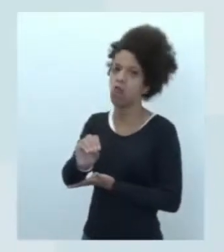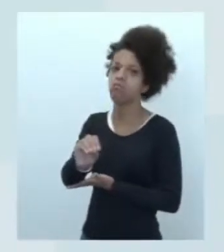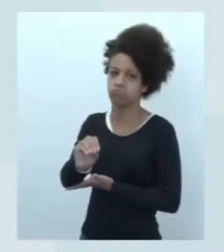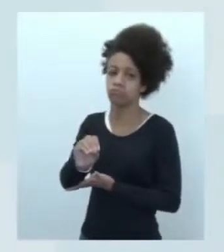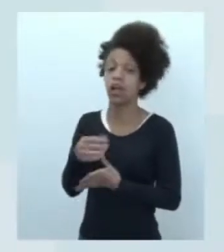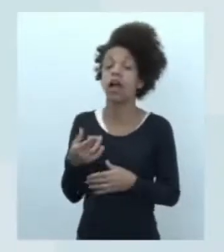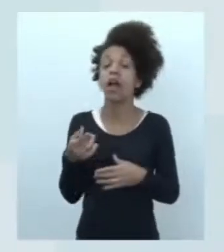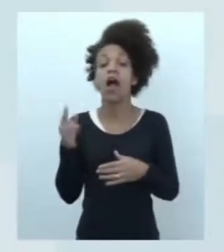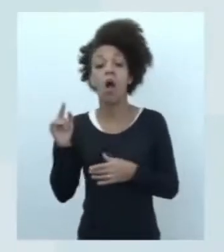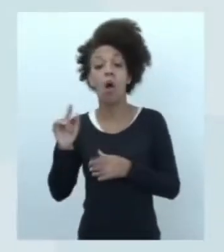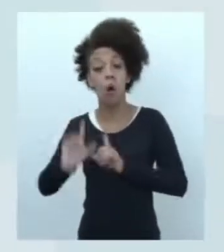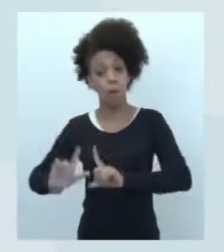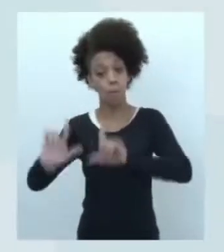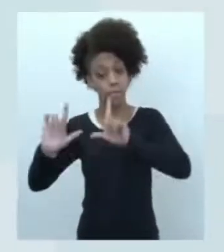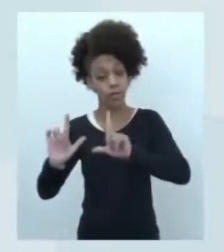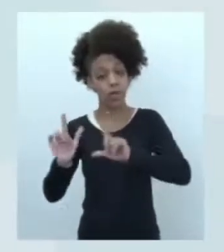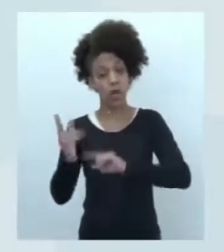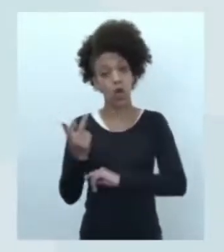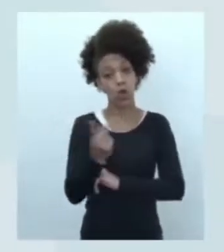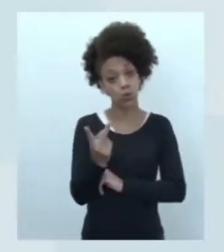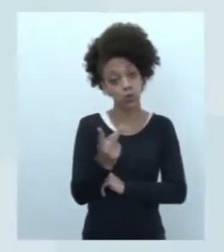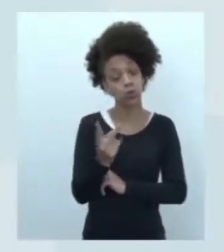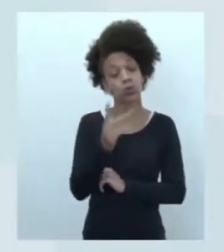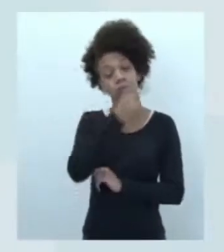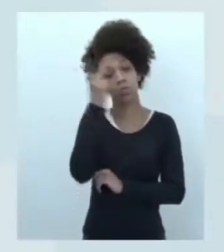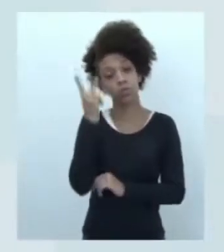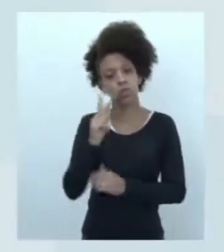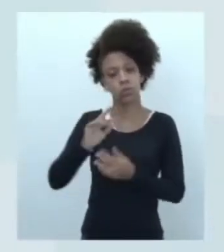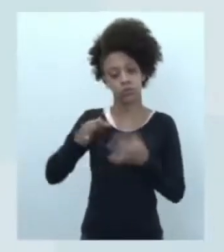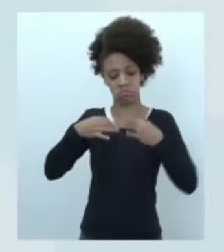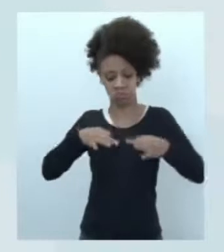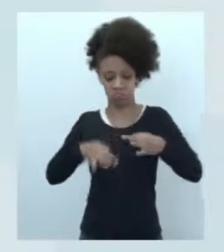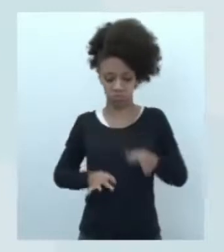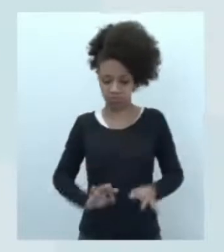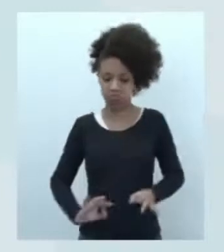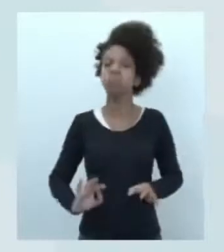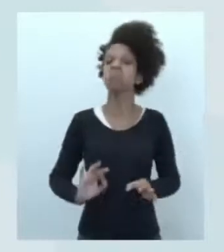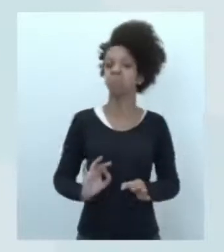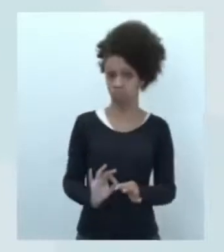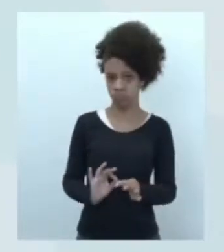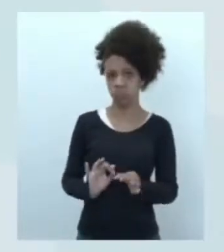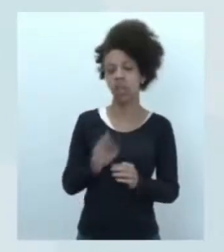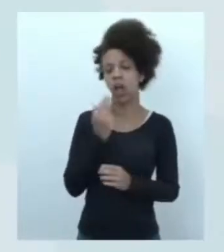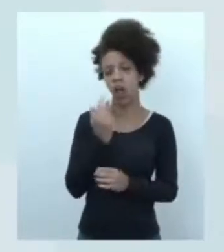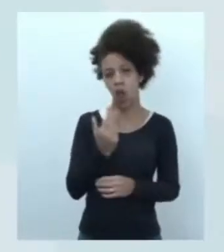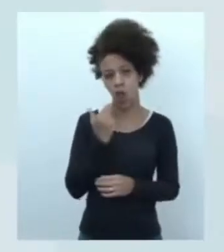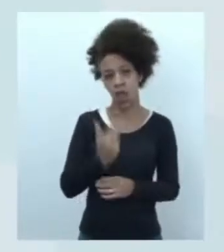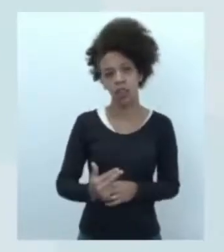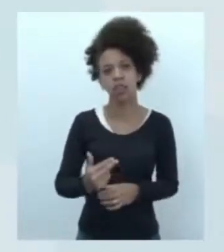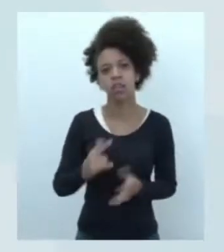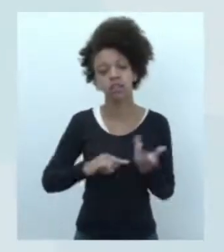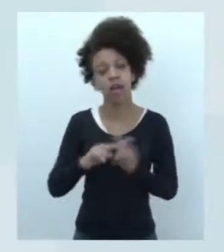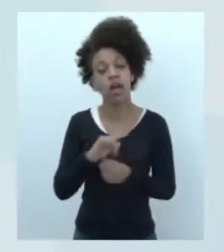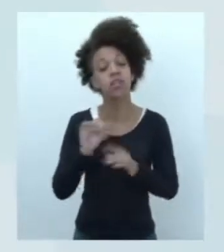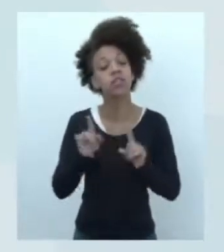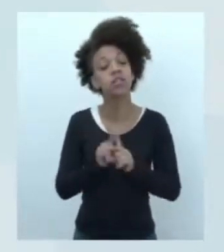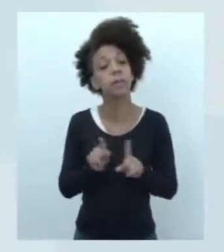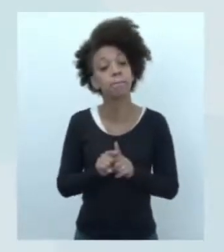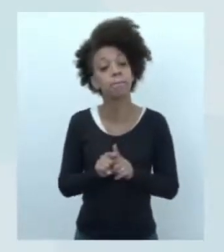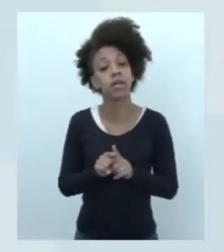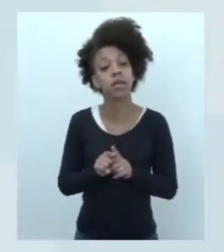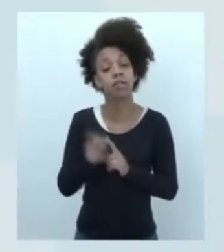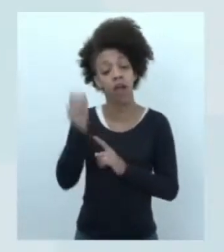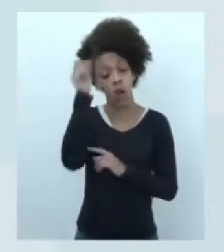nessa imagem, né, duas pessoas que estão com vestimentas típicas, coloridas, que remetem a essa questão